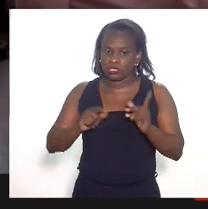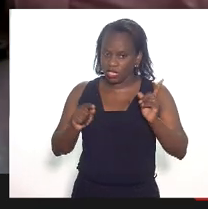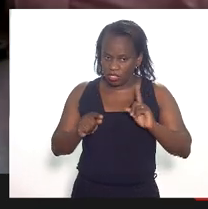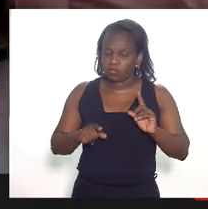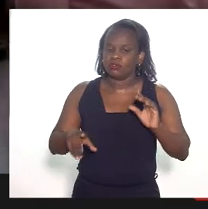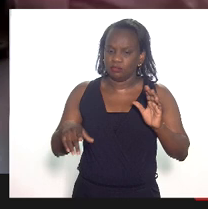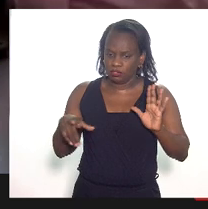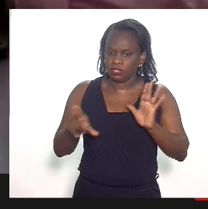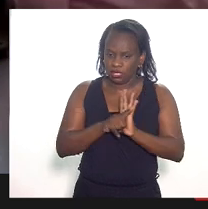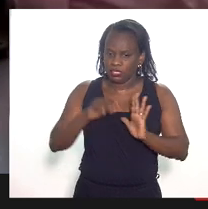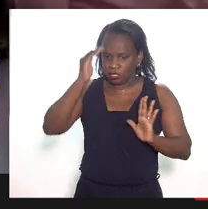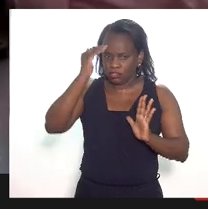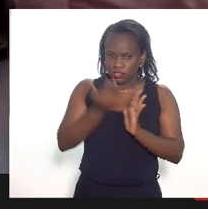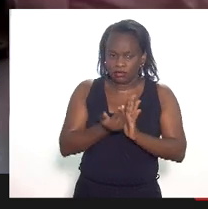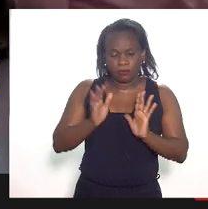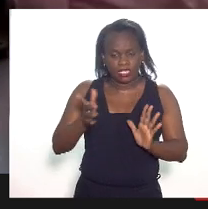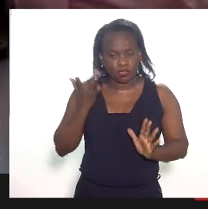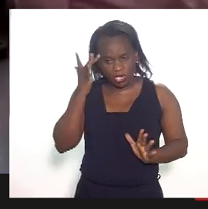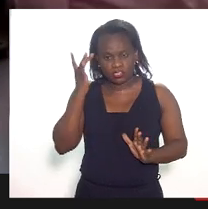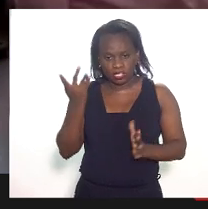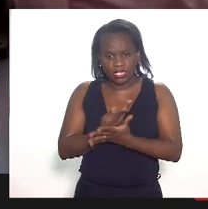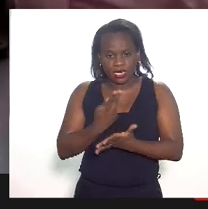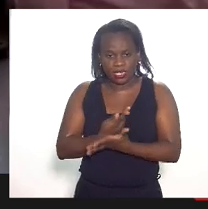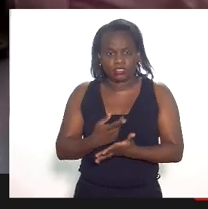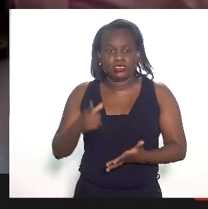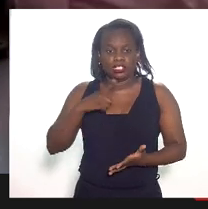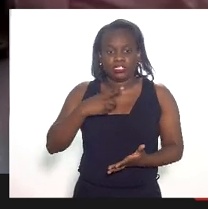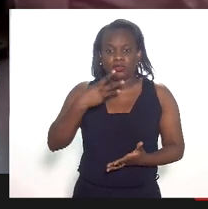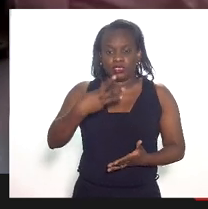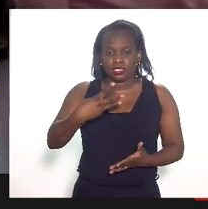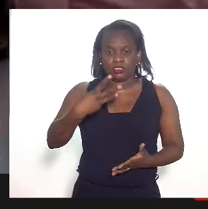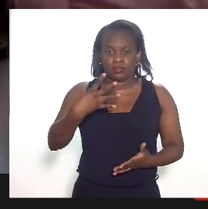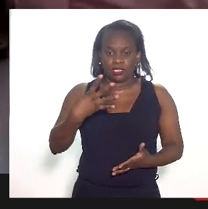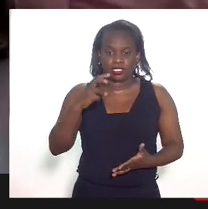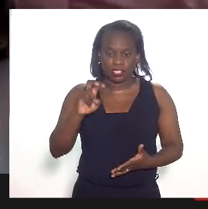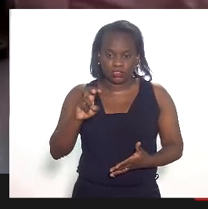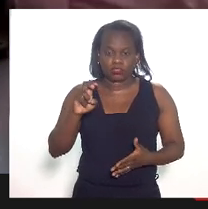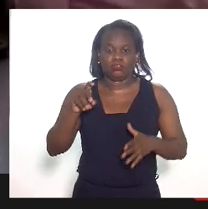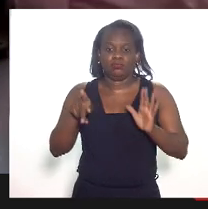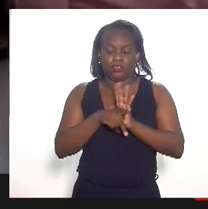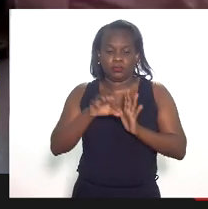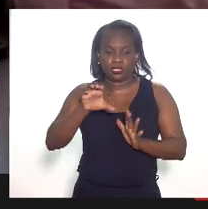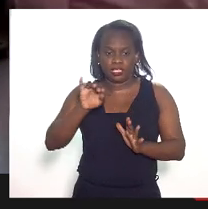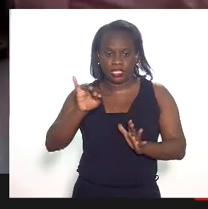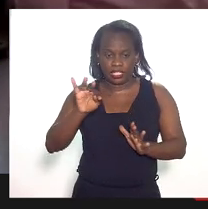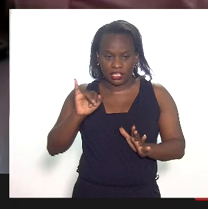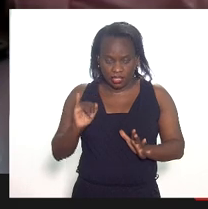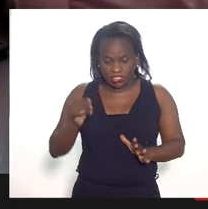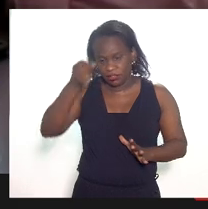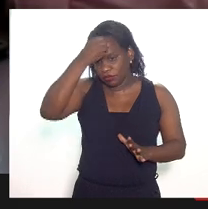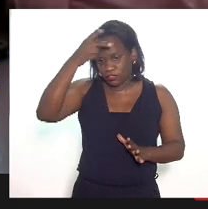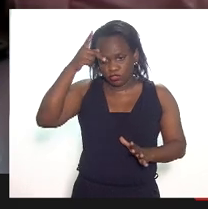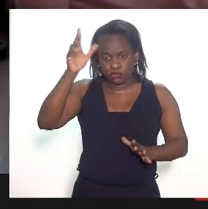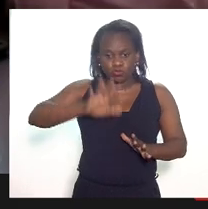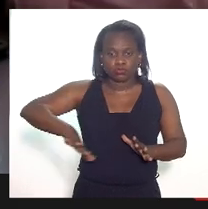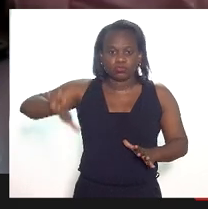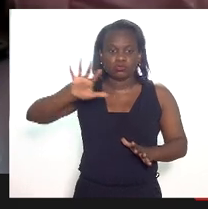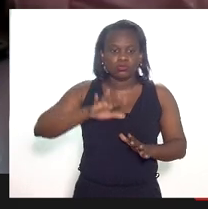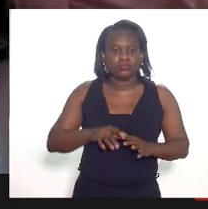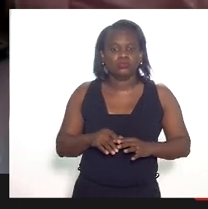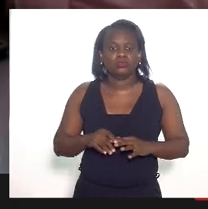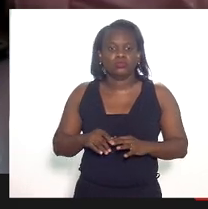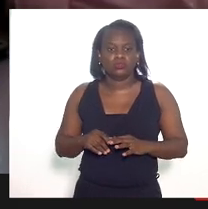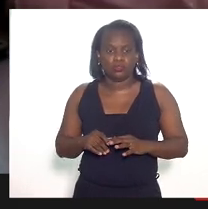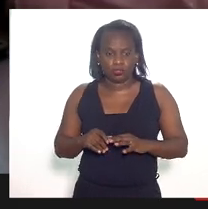não é ilegal, mas também acho que é imoral. Tem 345 leitos de CTI em município, inclusive está nominado, eu passei para